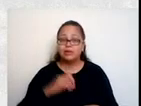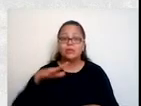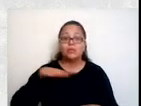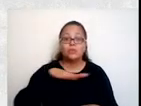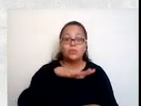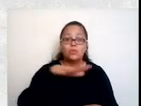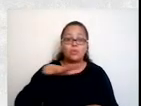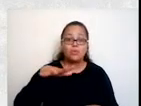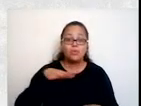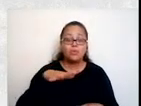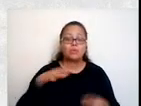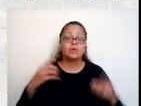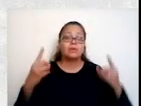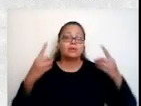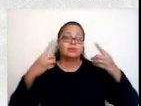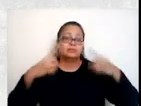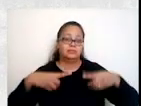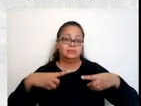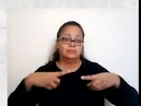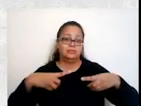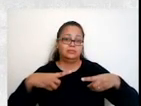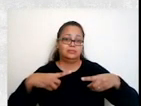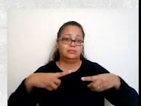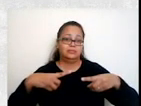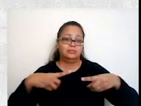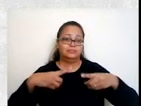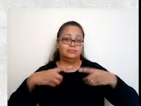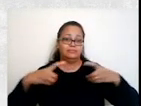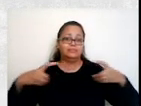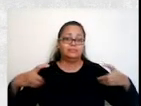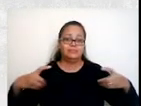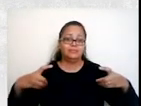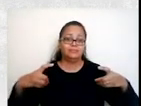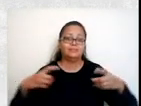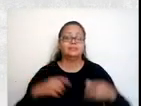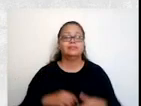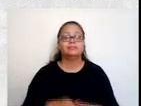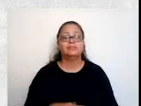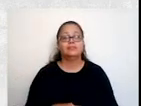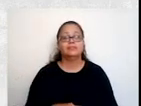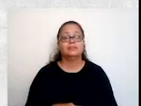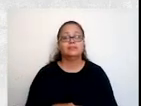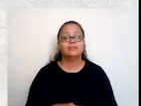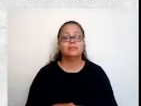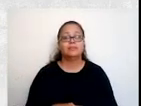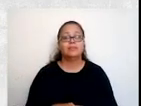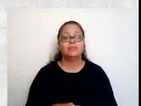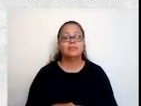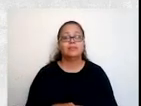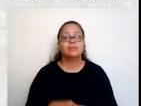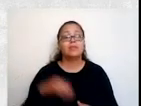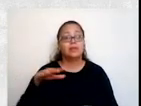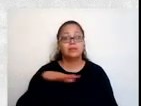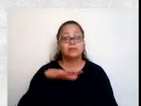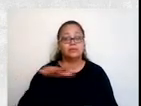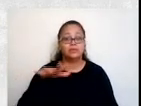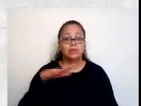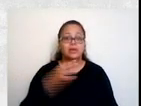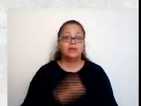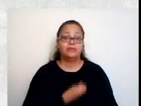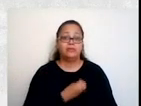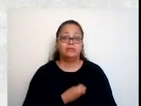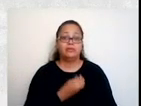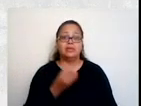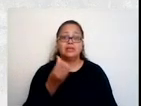região onde foi a disputa, né, onde aconteceu esse conflito, tá? Nessa região, pessoal,